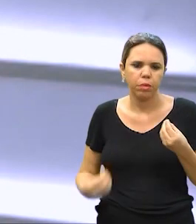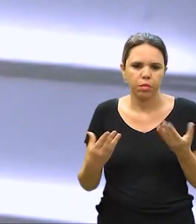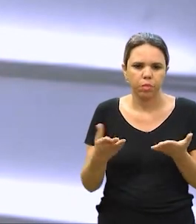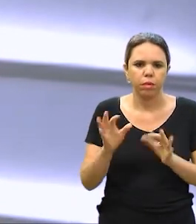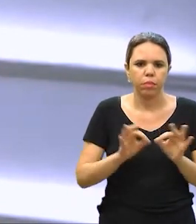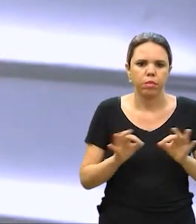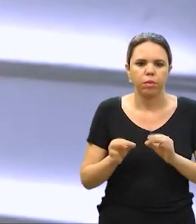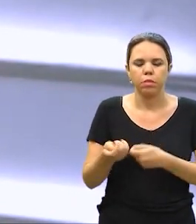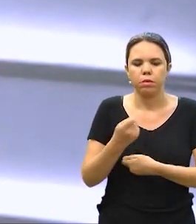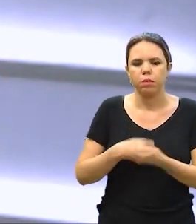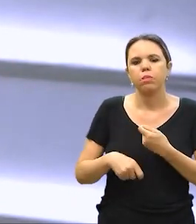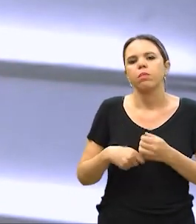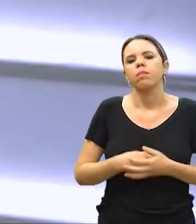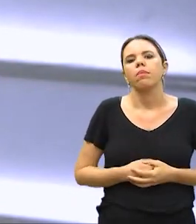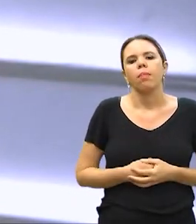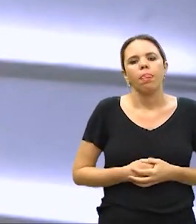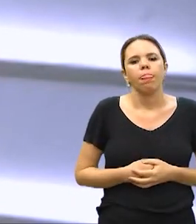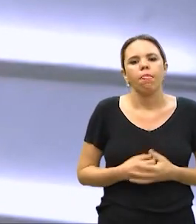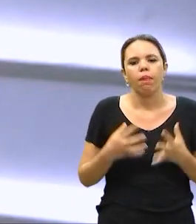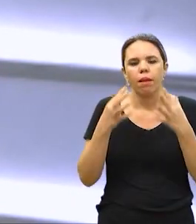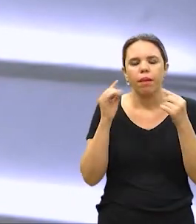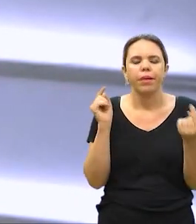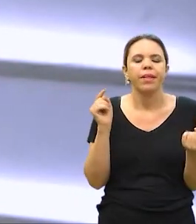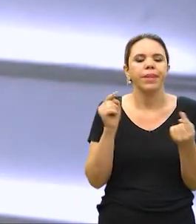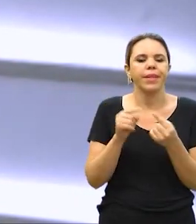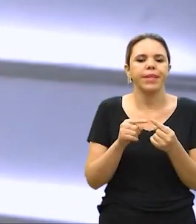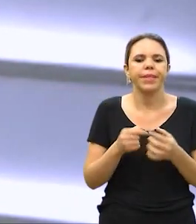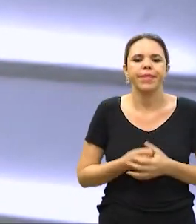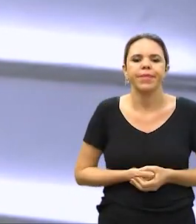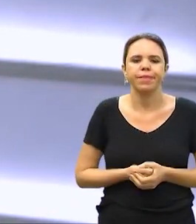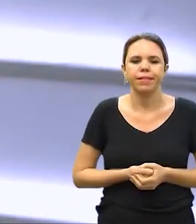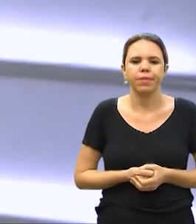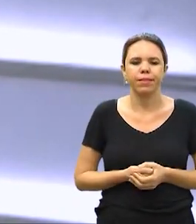no plano de manejo, visando a gente